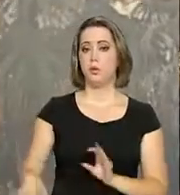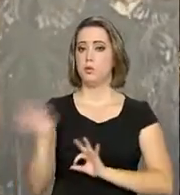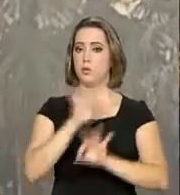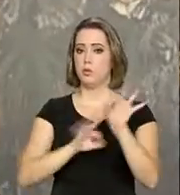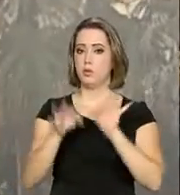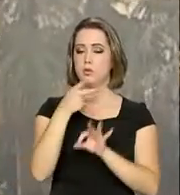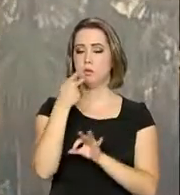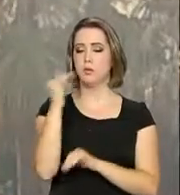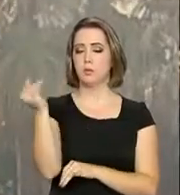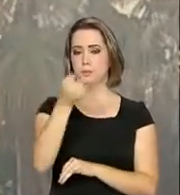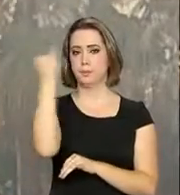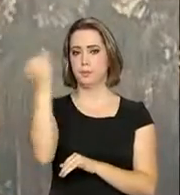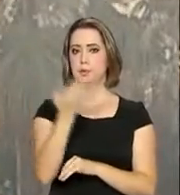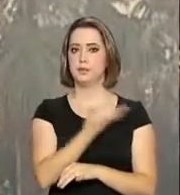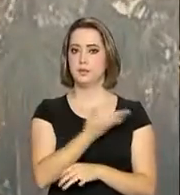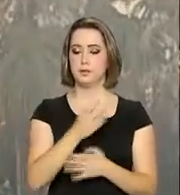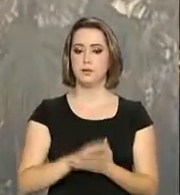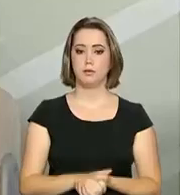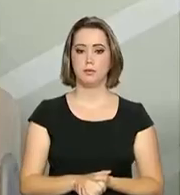a importância dessas obras.